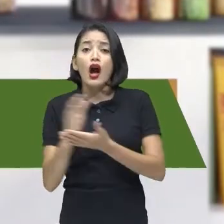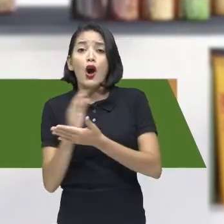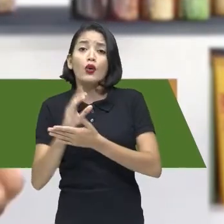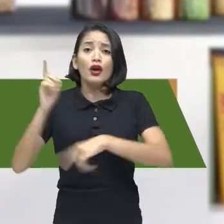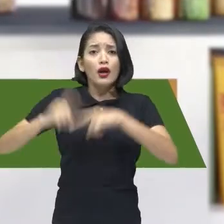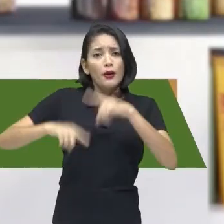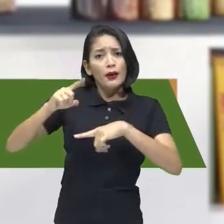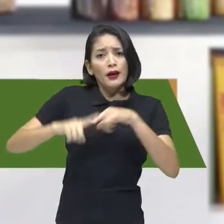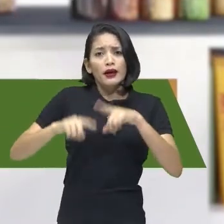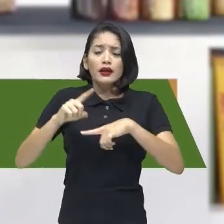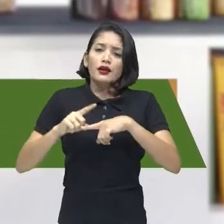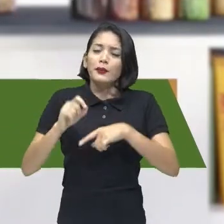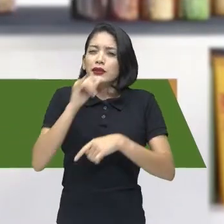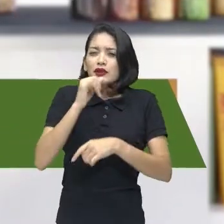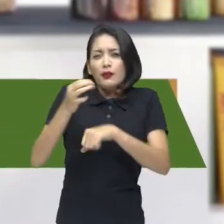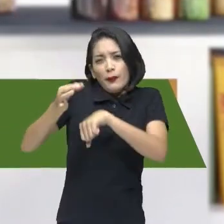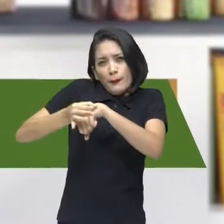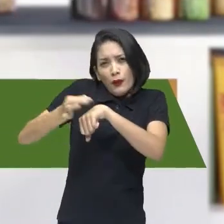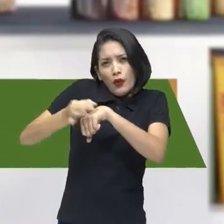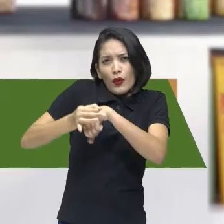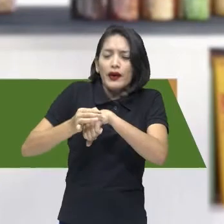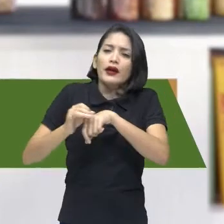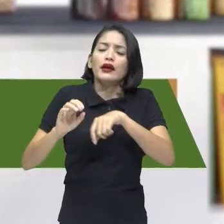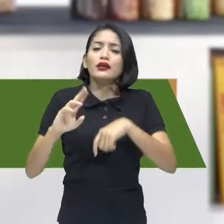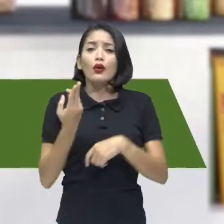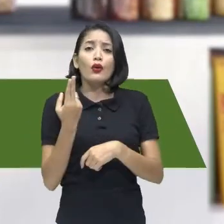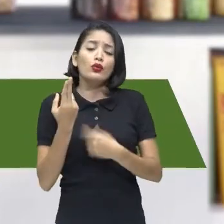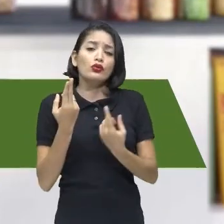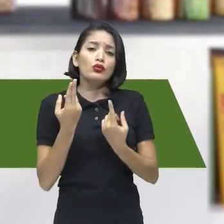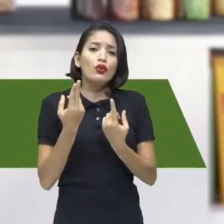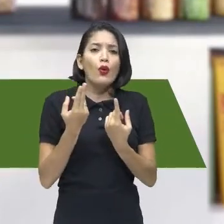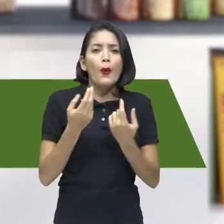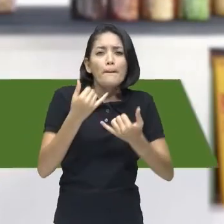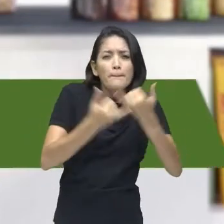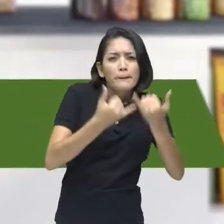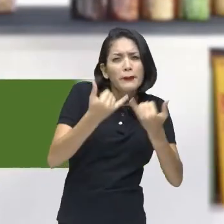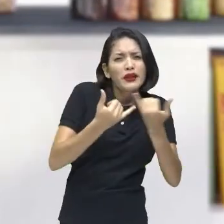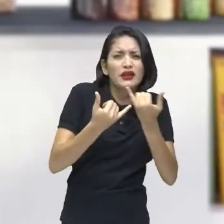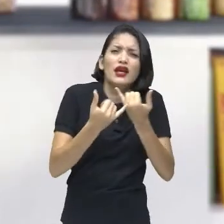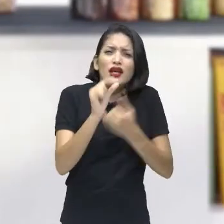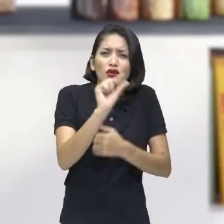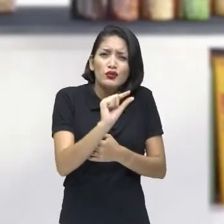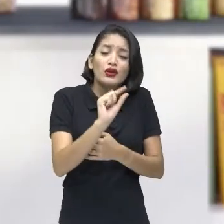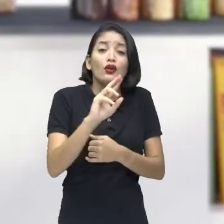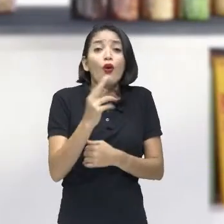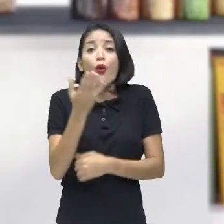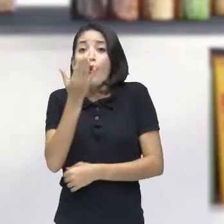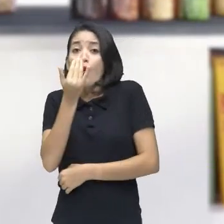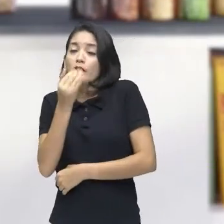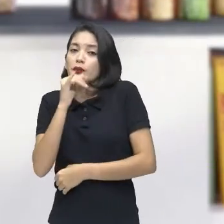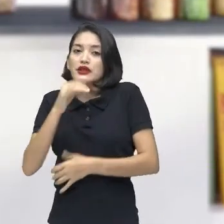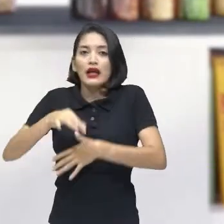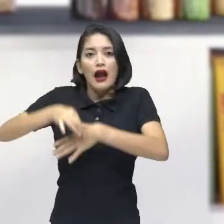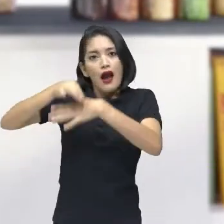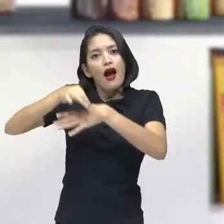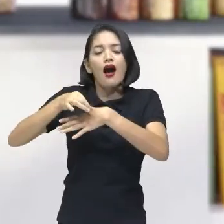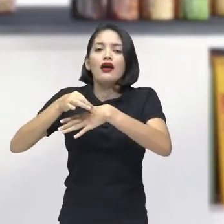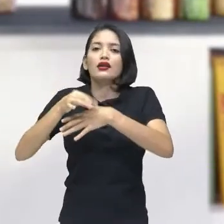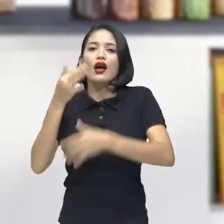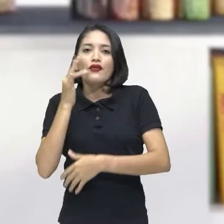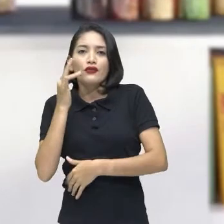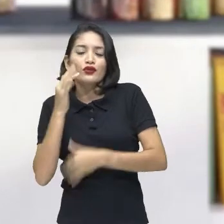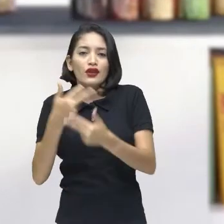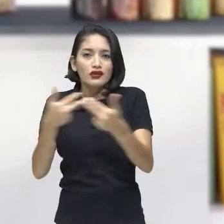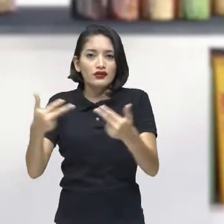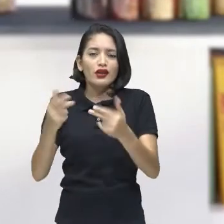como moedas, pedaços de brinquedos, objetos ou até mesmo com alimentos como carnes, frutas. E aí, o